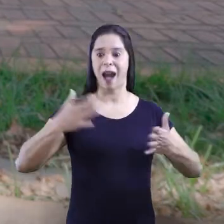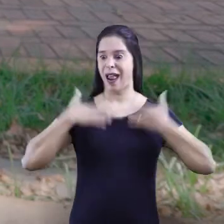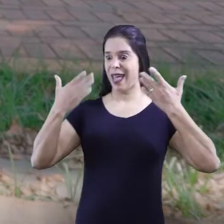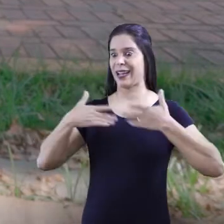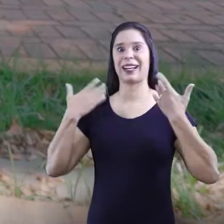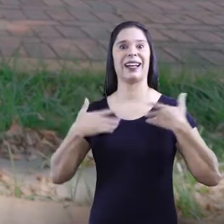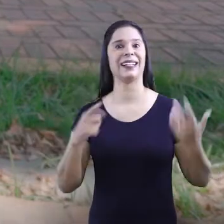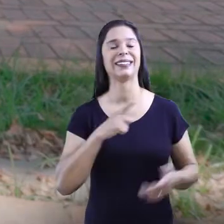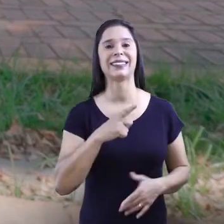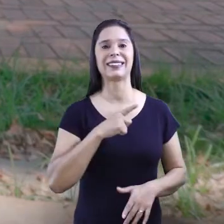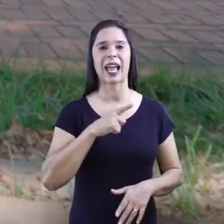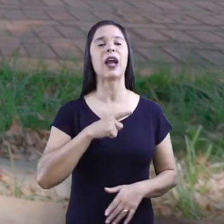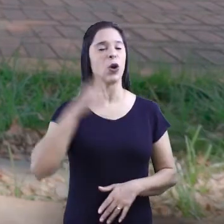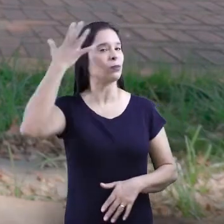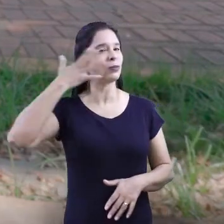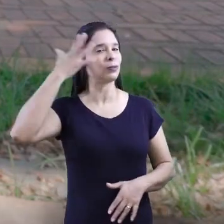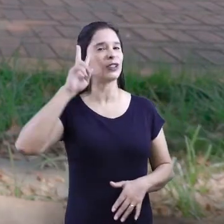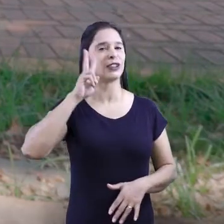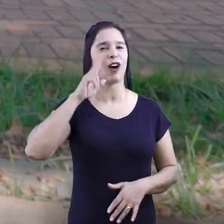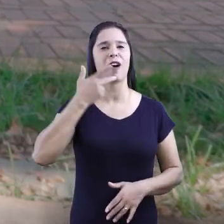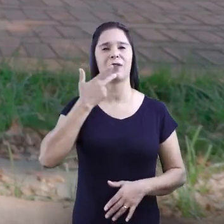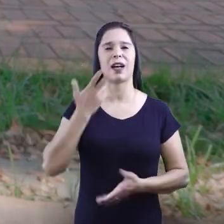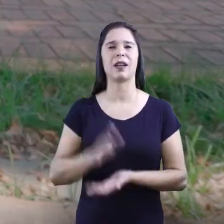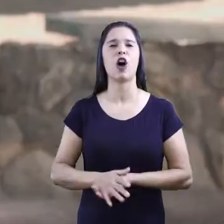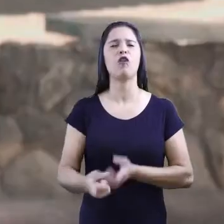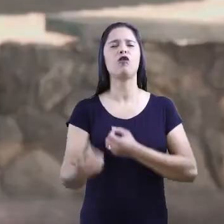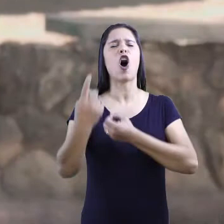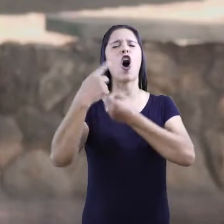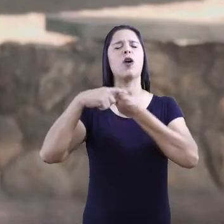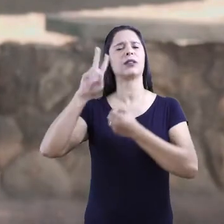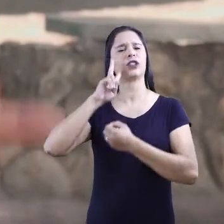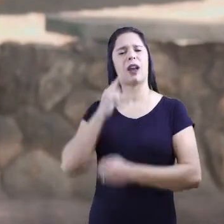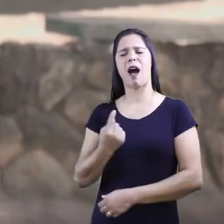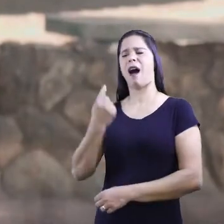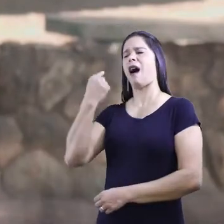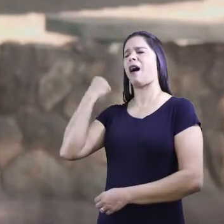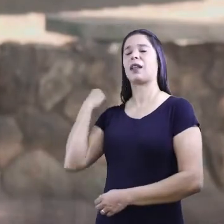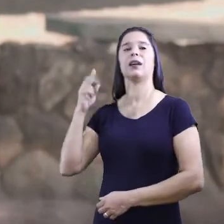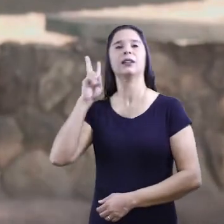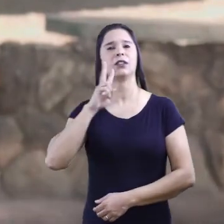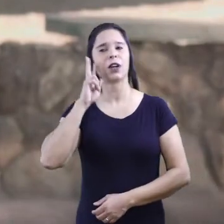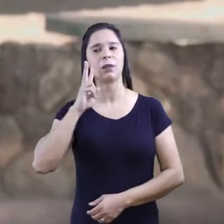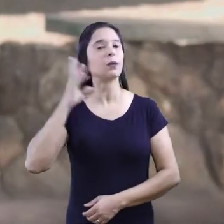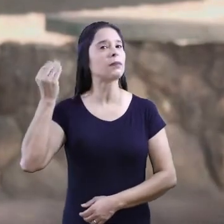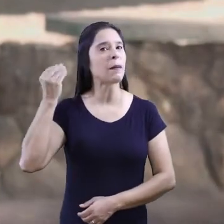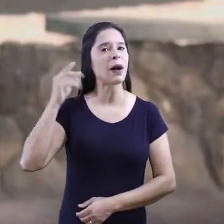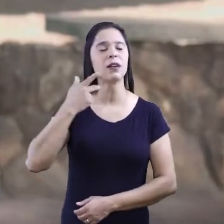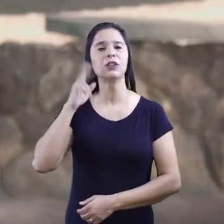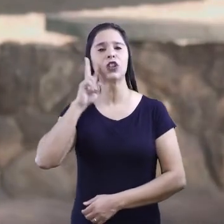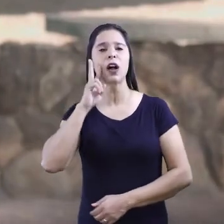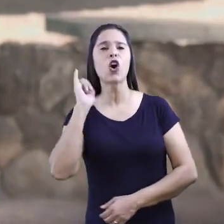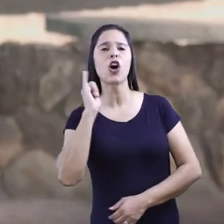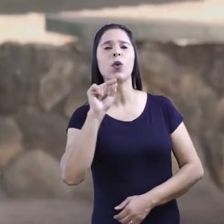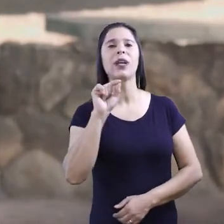foi uma alegria geral. Há um relato, quando a gente volta na história, dos